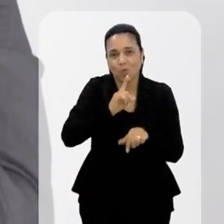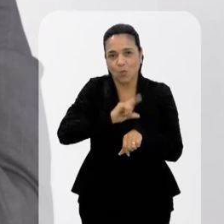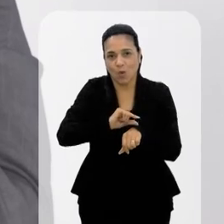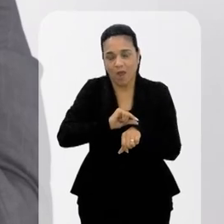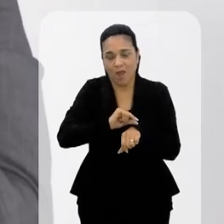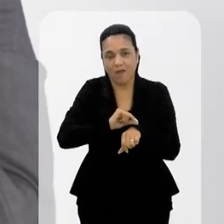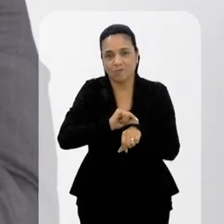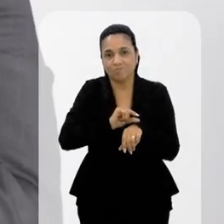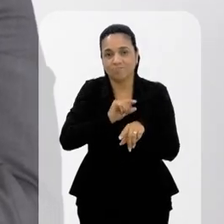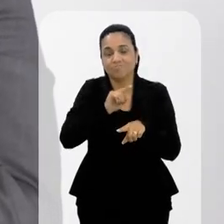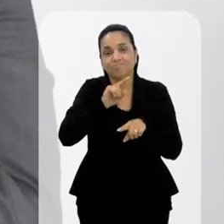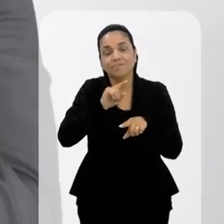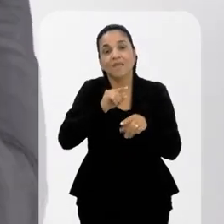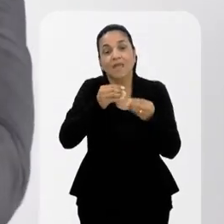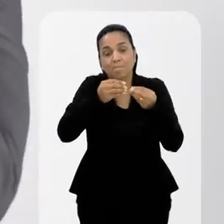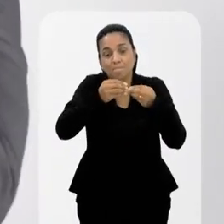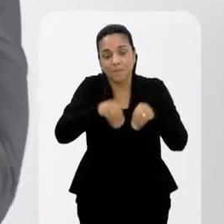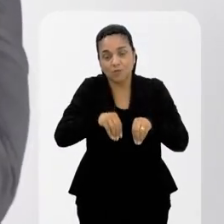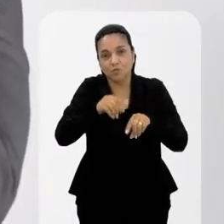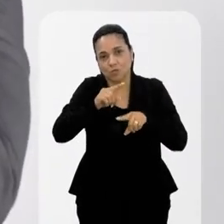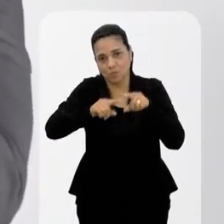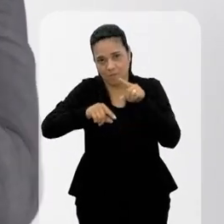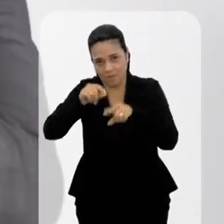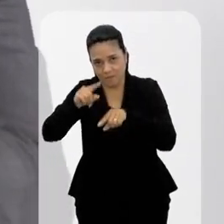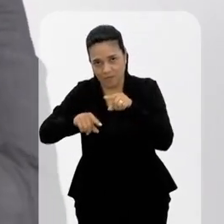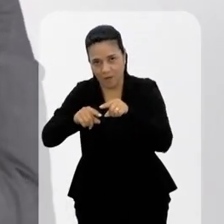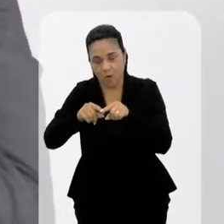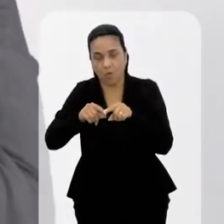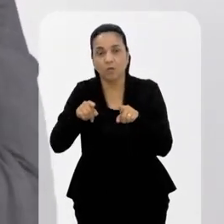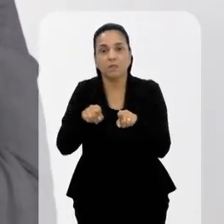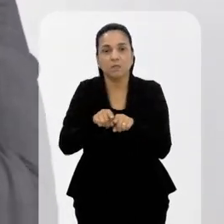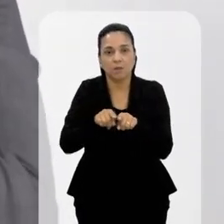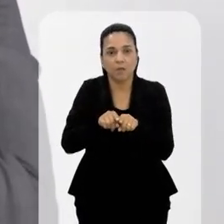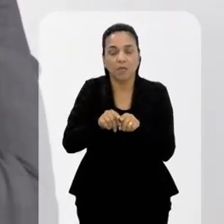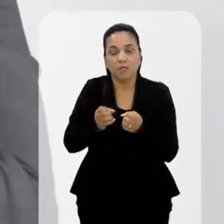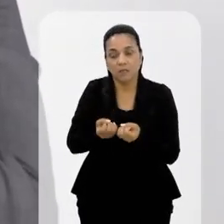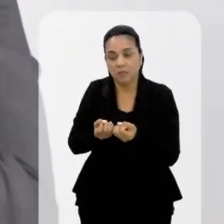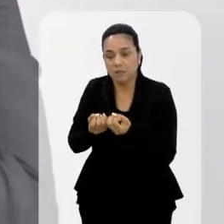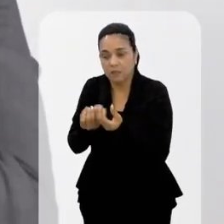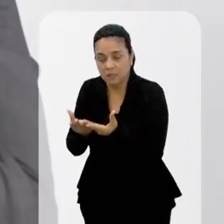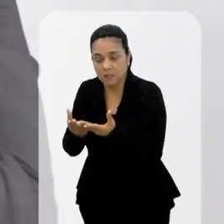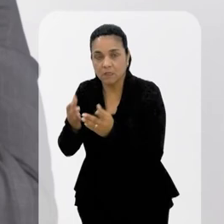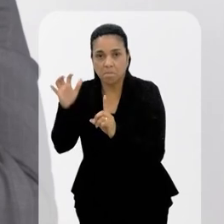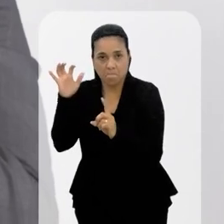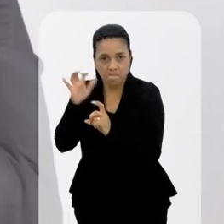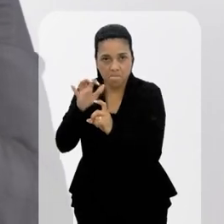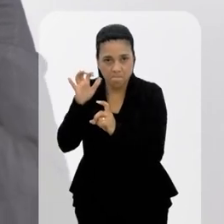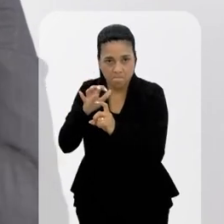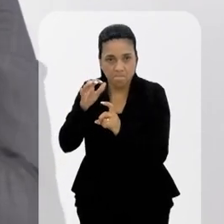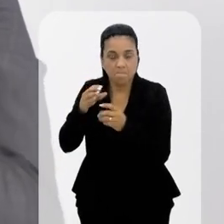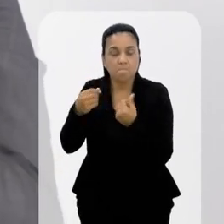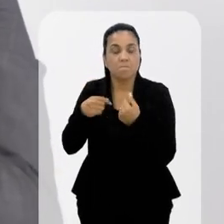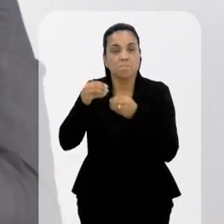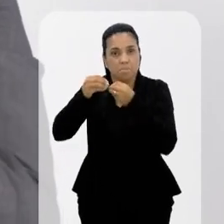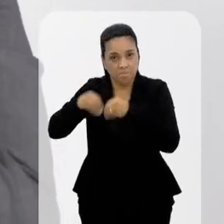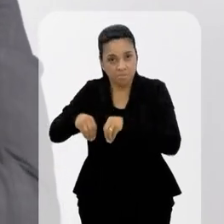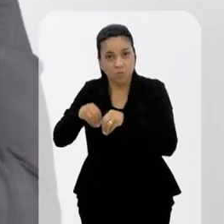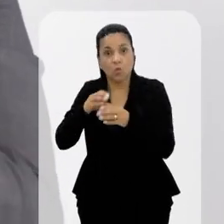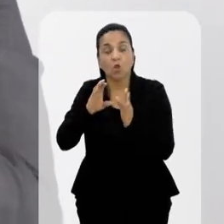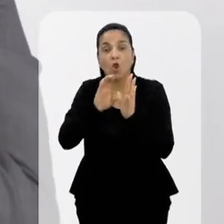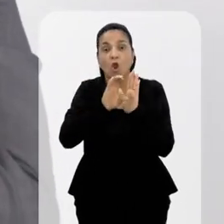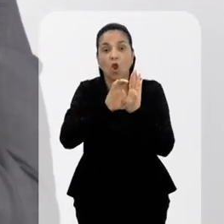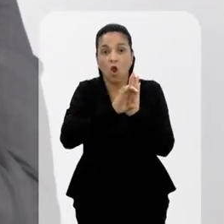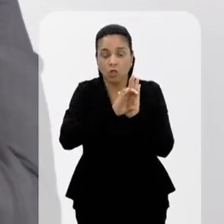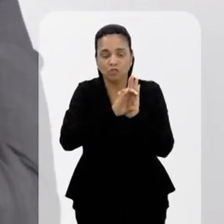nada mais justo que ele entregue o produto, dano material, e também entregue o produto como dano moral, como forma de composição. O